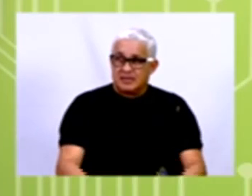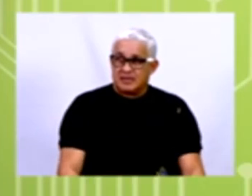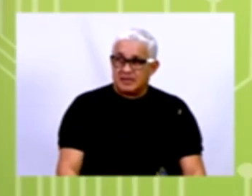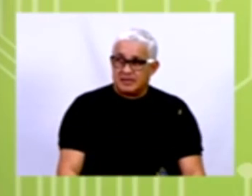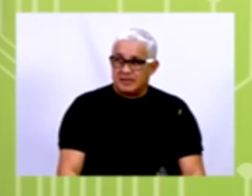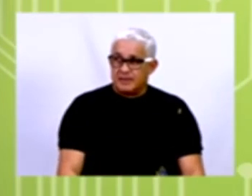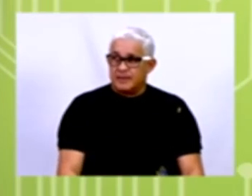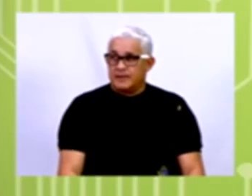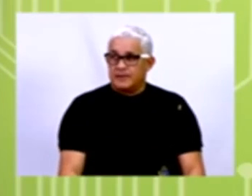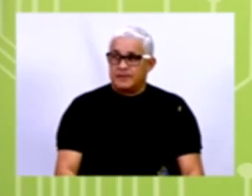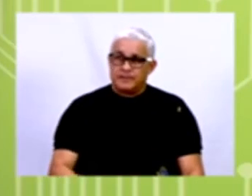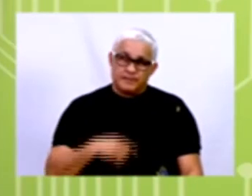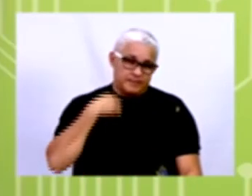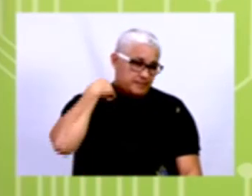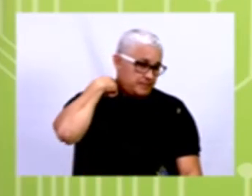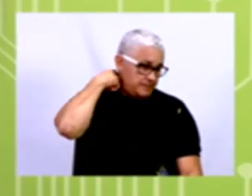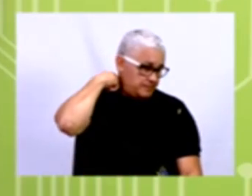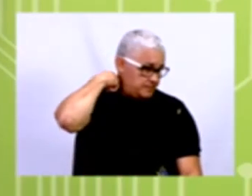essa.